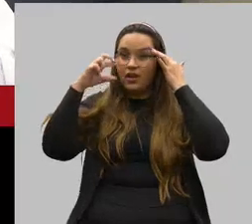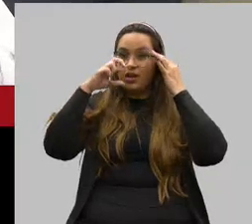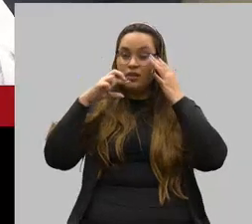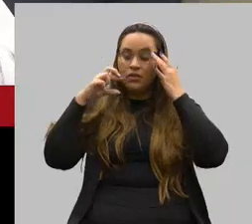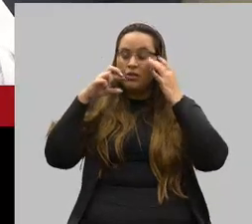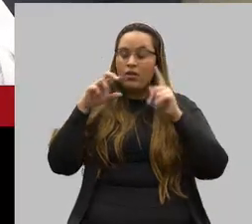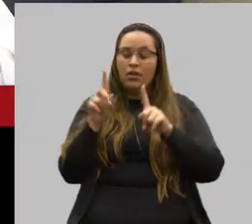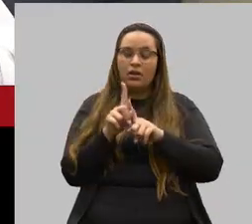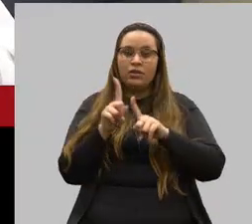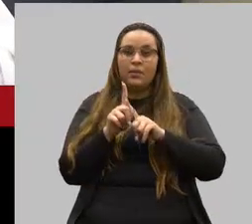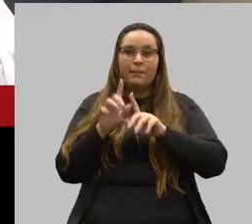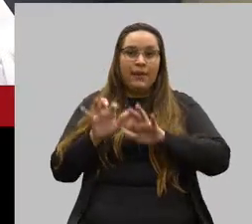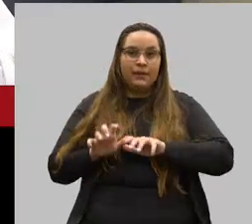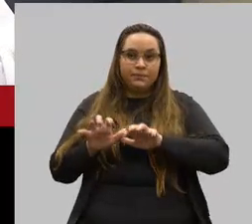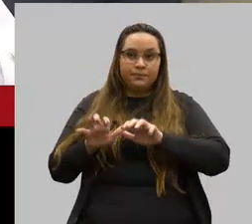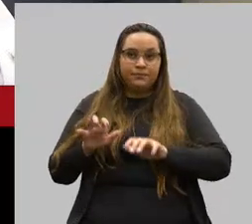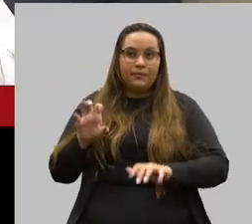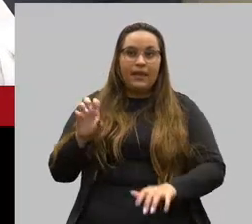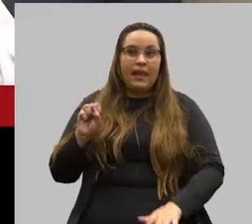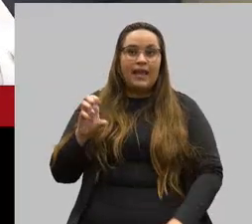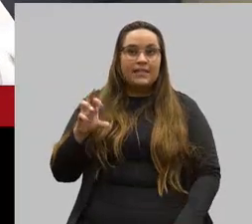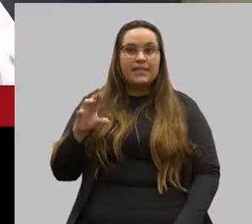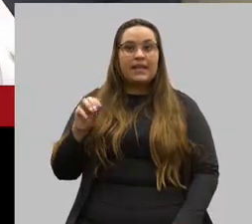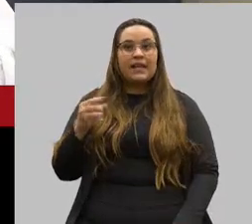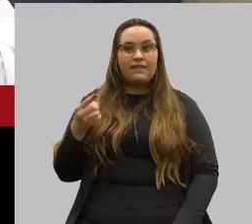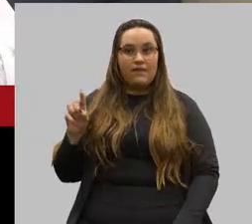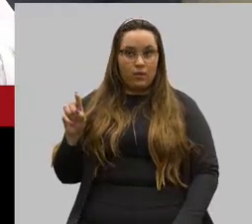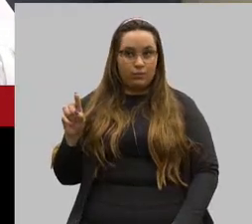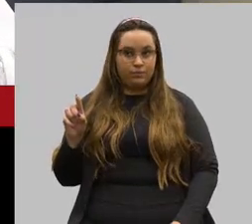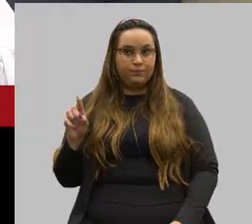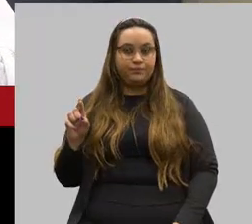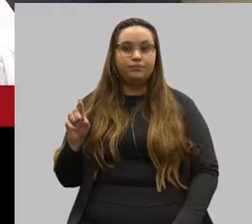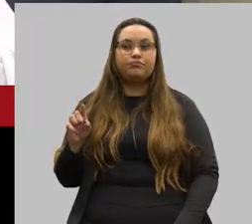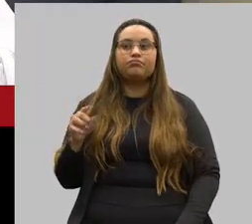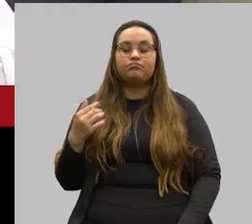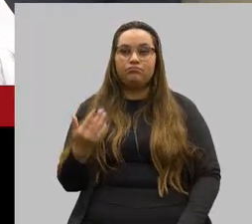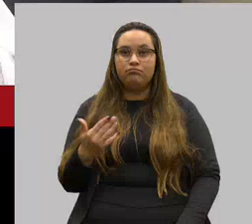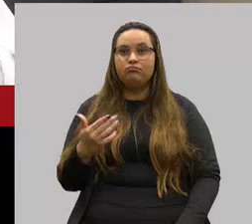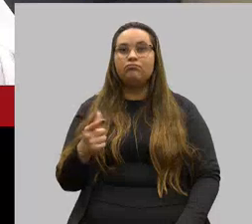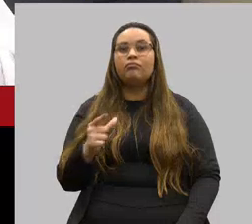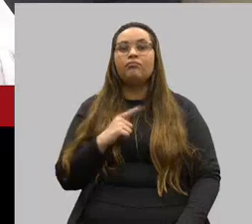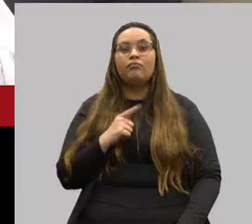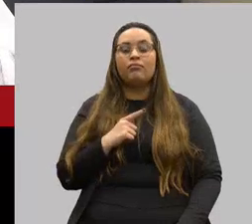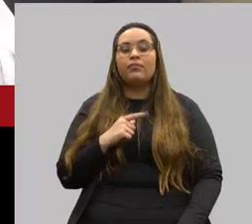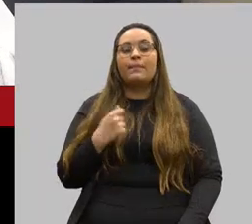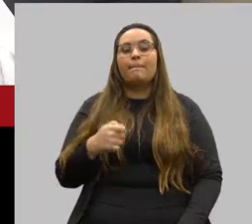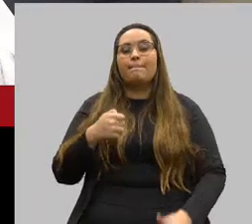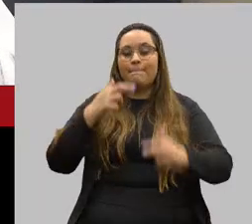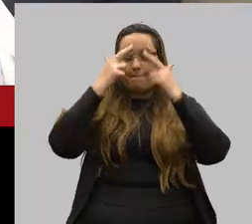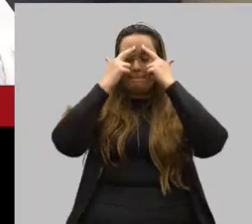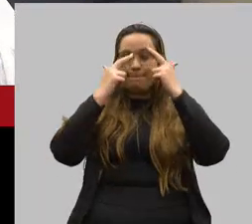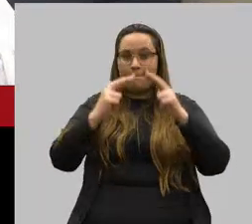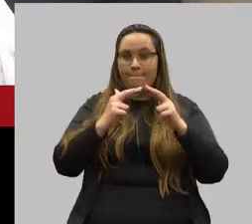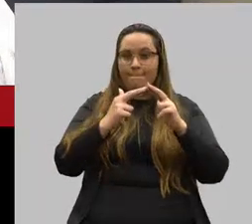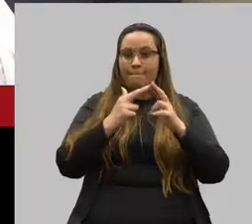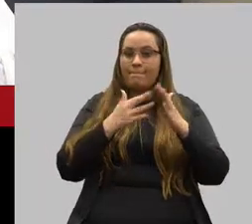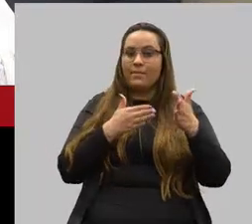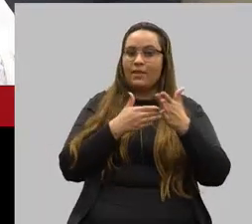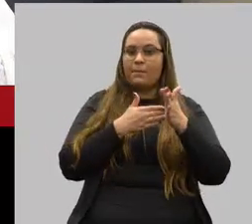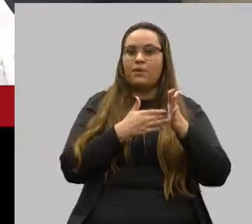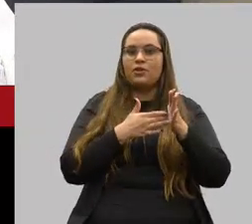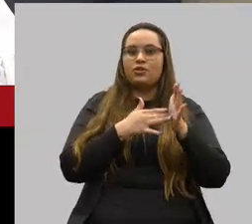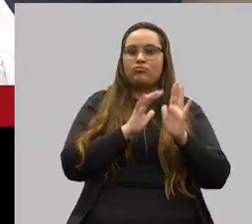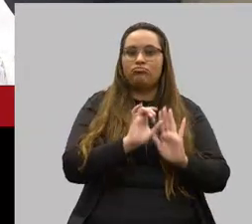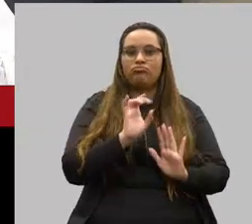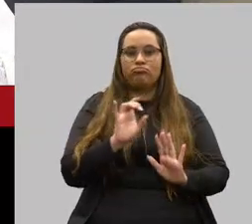tem né acelerado né a medida evidentemente dos respeitando né os limites normativos mas para que haja